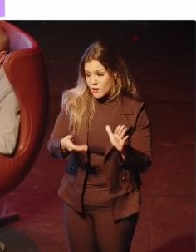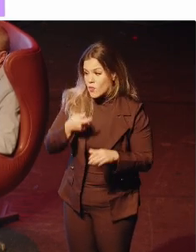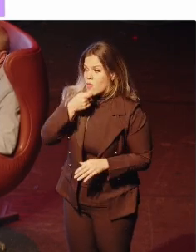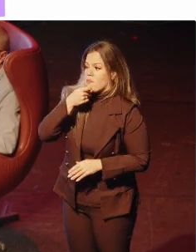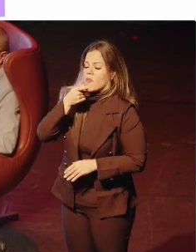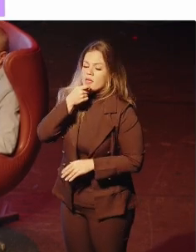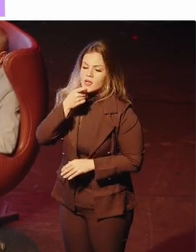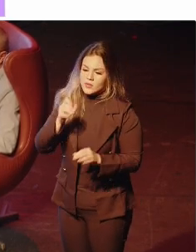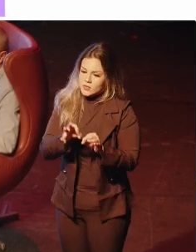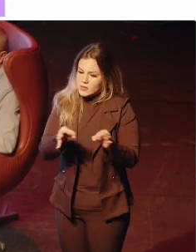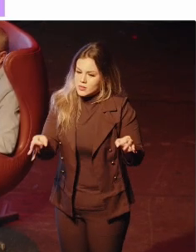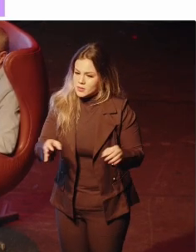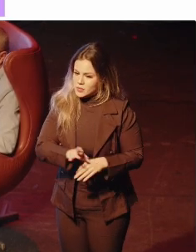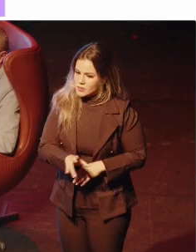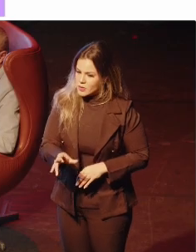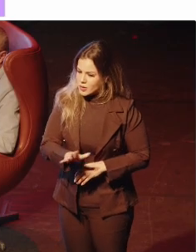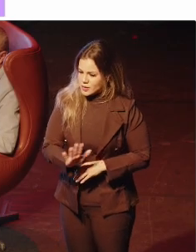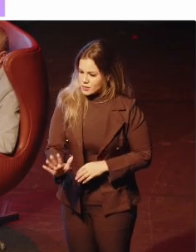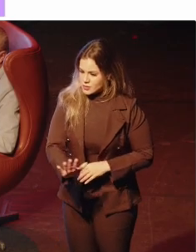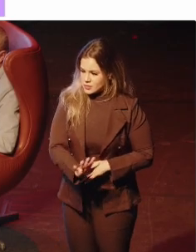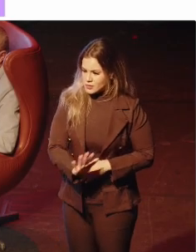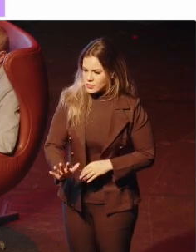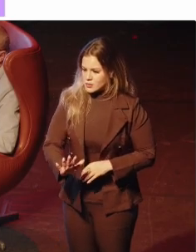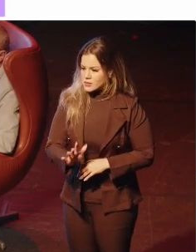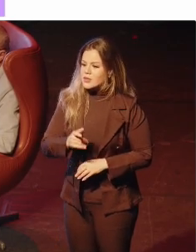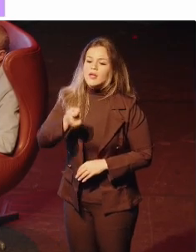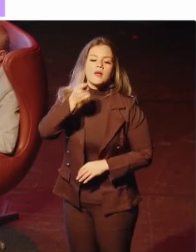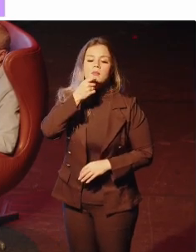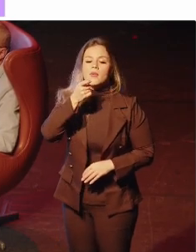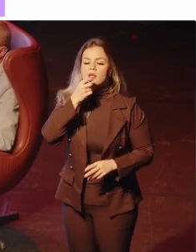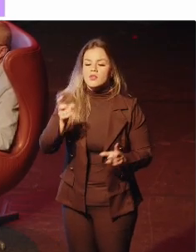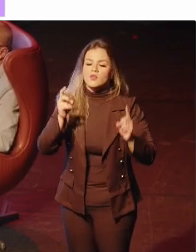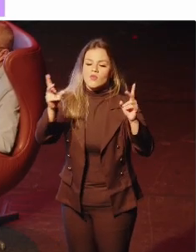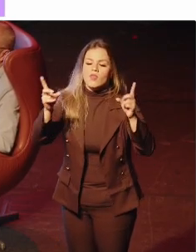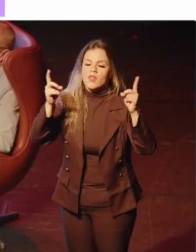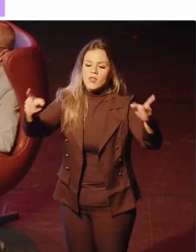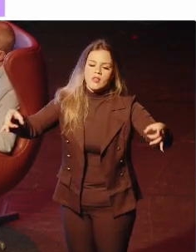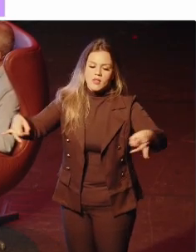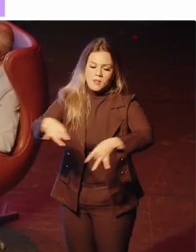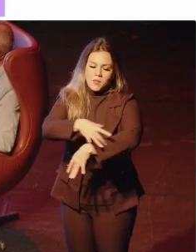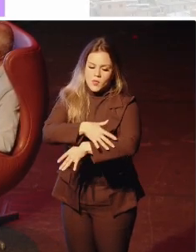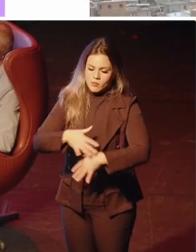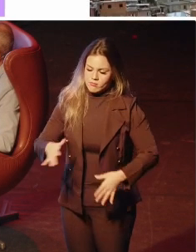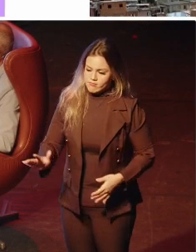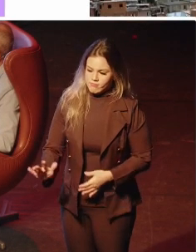medicação que vá poder ser feita em qualquer lugar, tá?